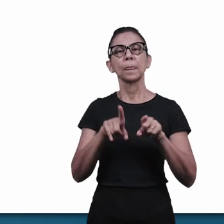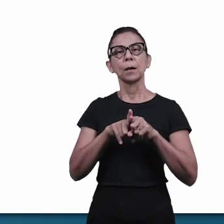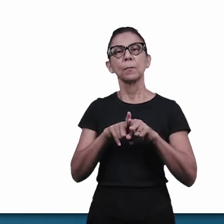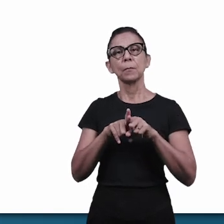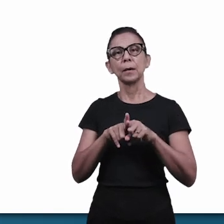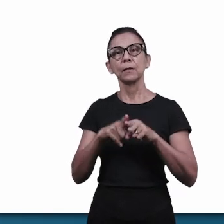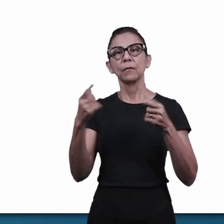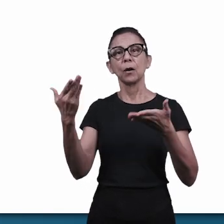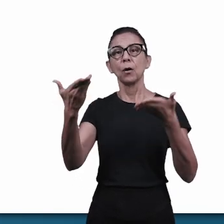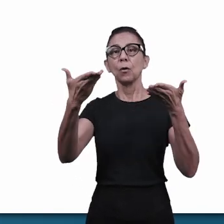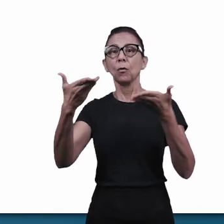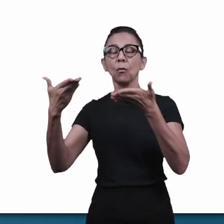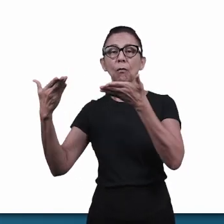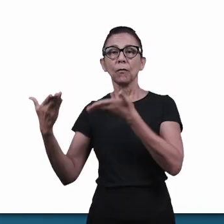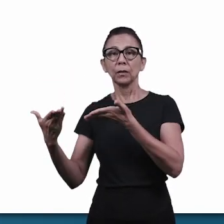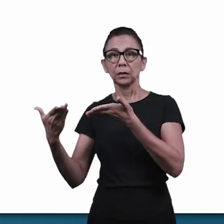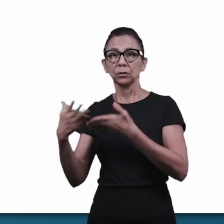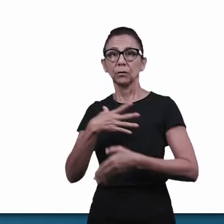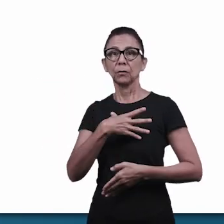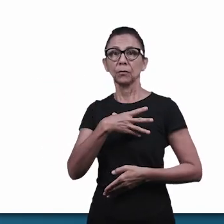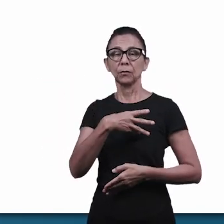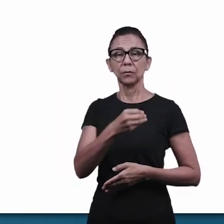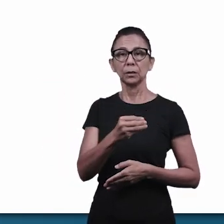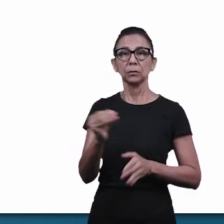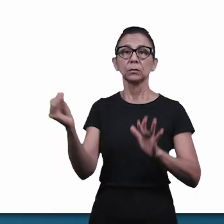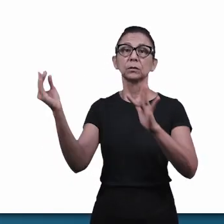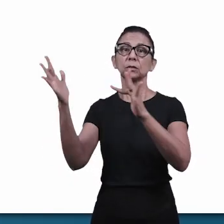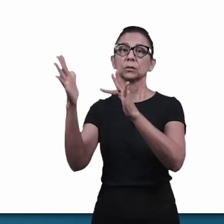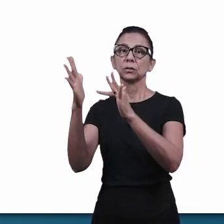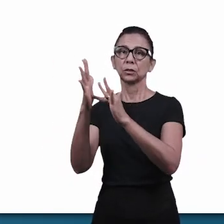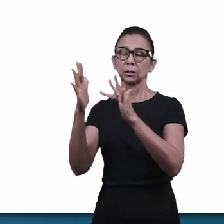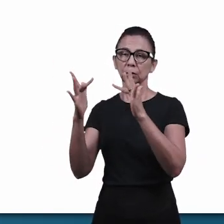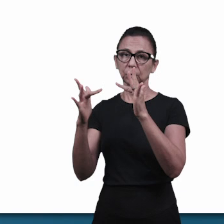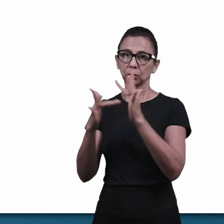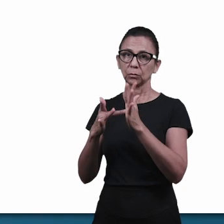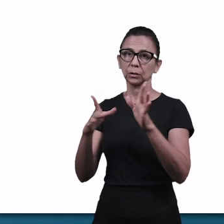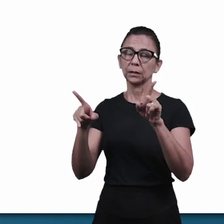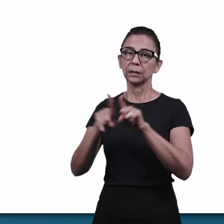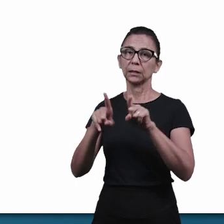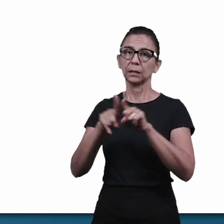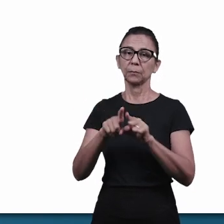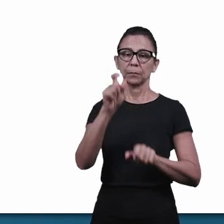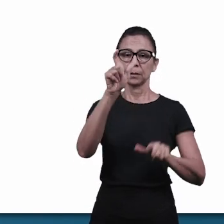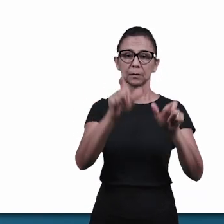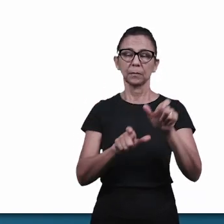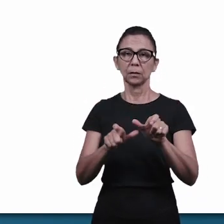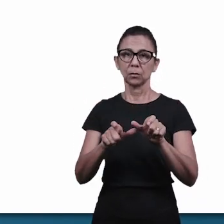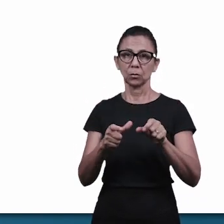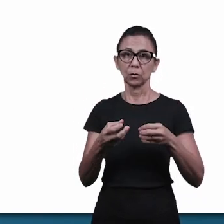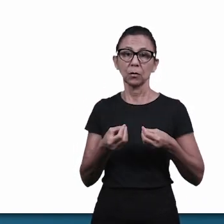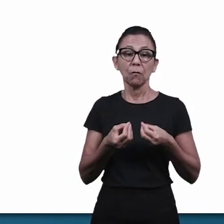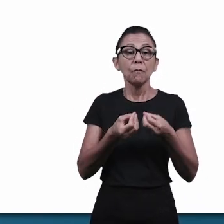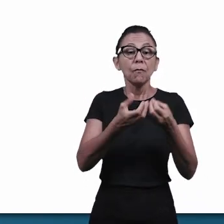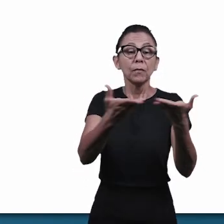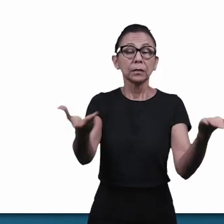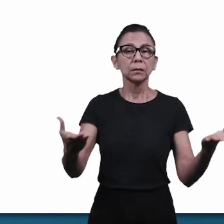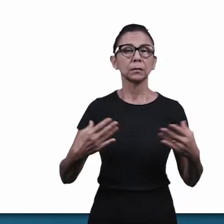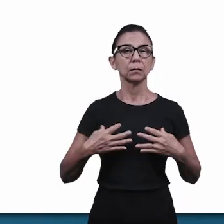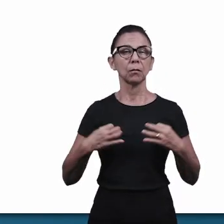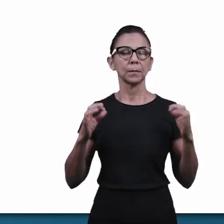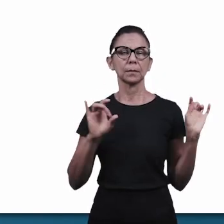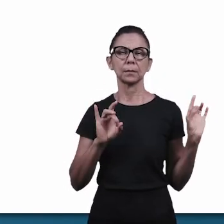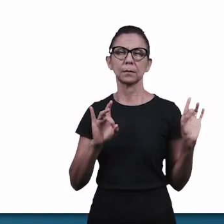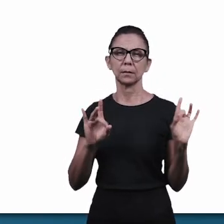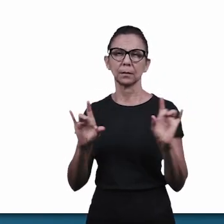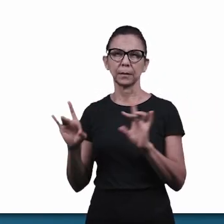bodas do seu filho Jesus. E, em terceiro lugar, ele deu aos convidados uma veste nupcial,